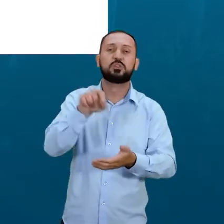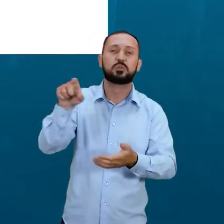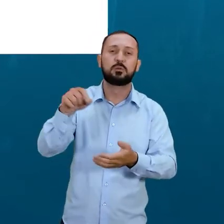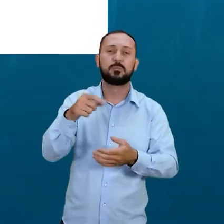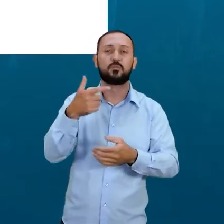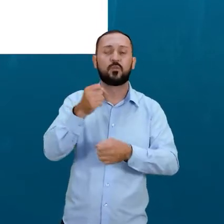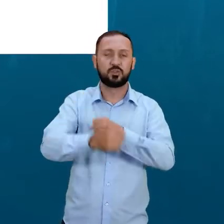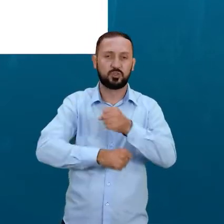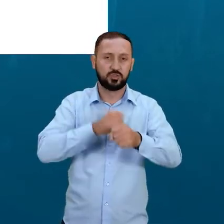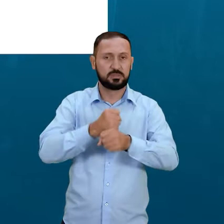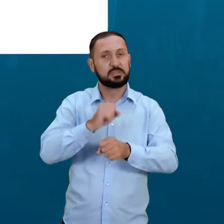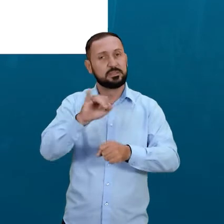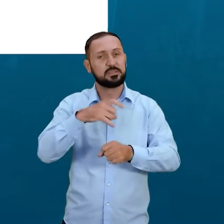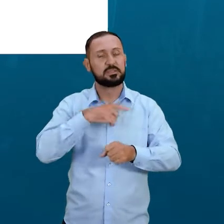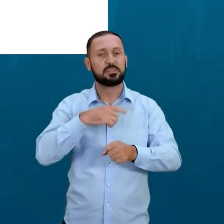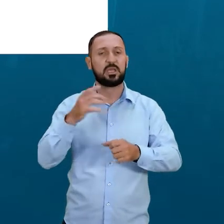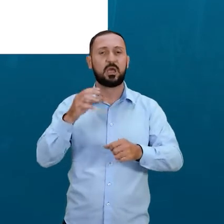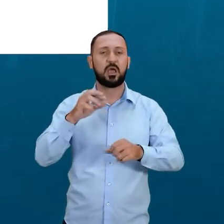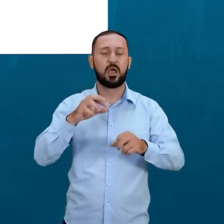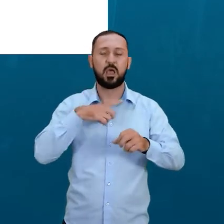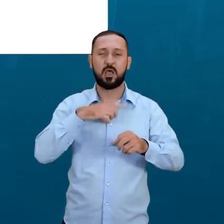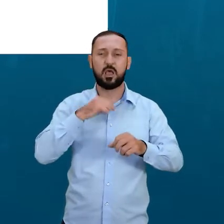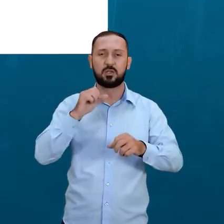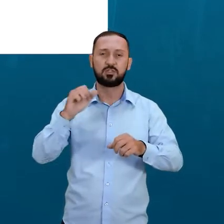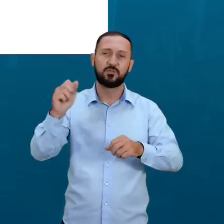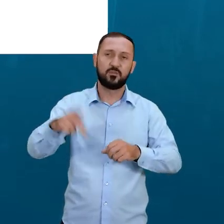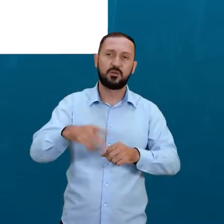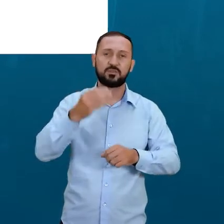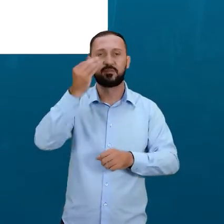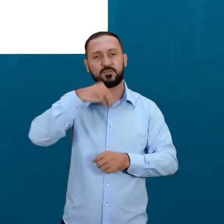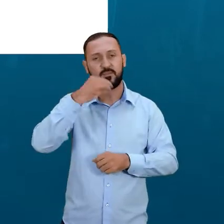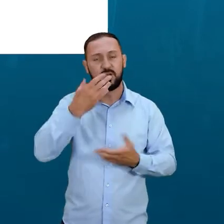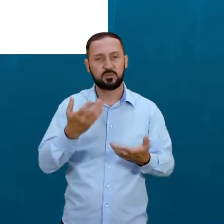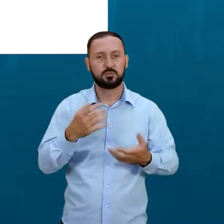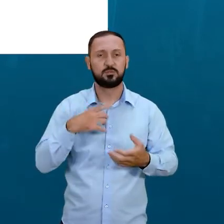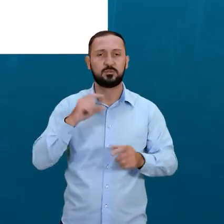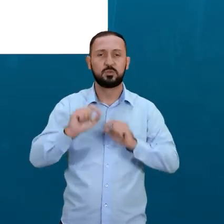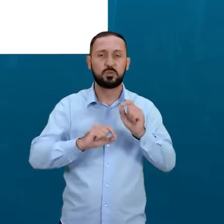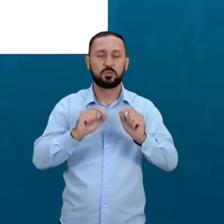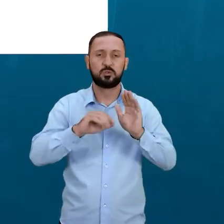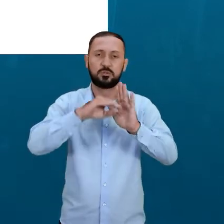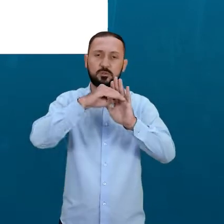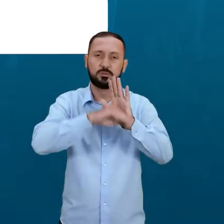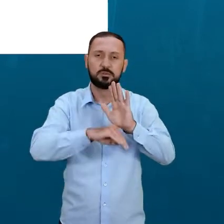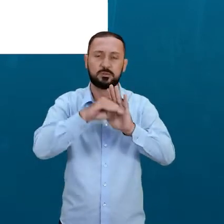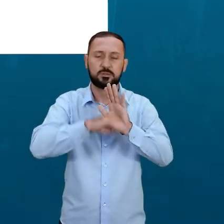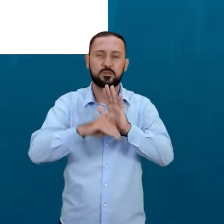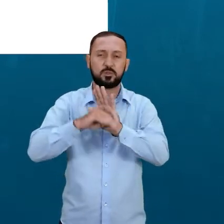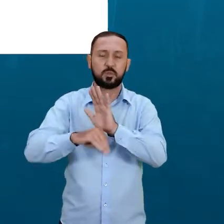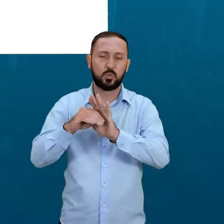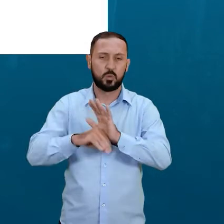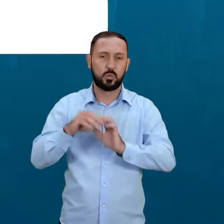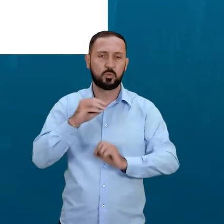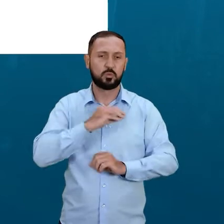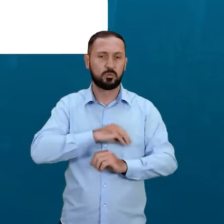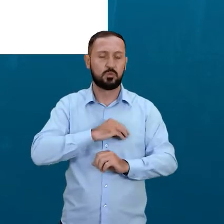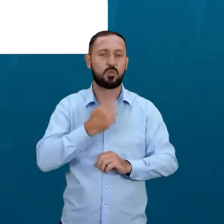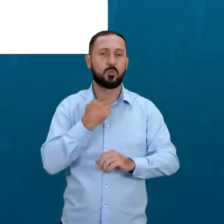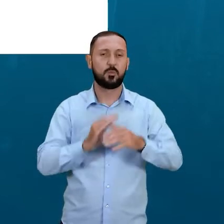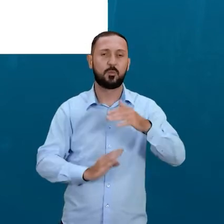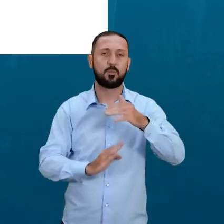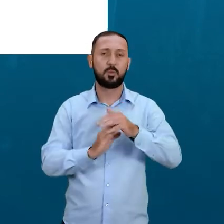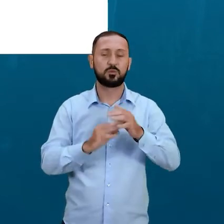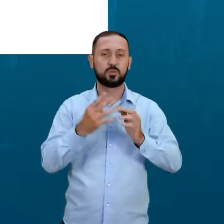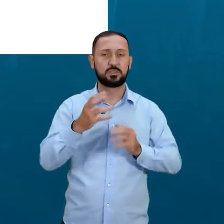pelos próximos 20 anos, caso os regimes de previdência estejam deficitários. O total de descontos no salário do servidor não poderá